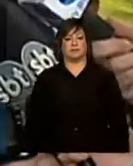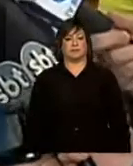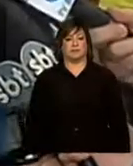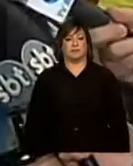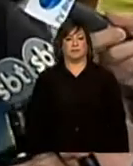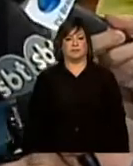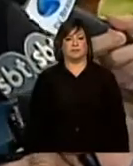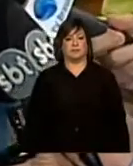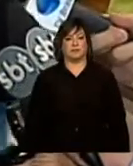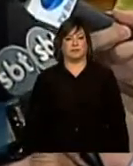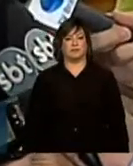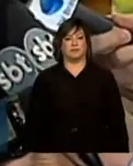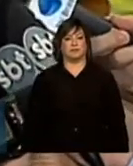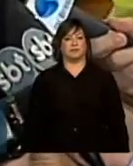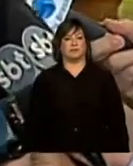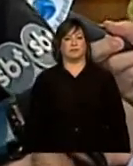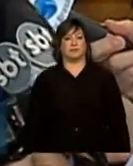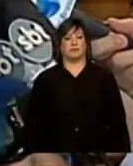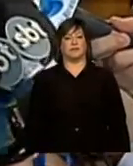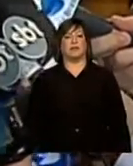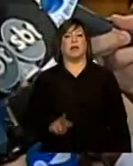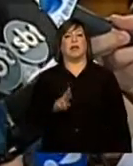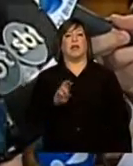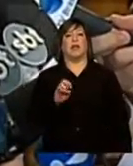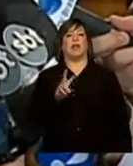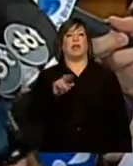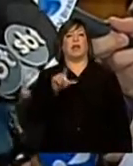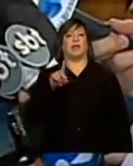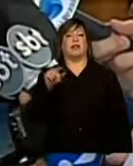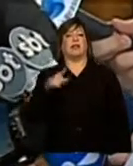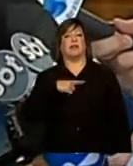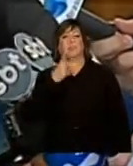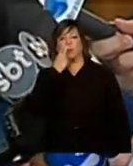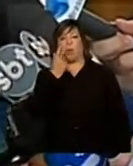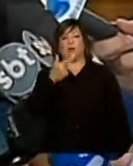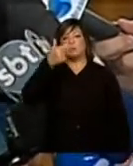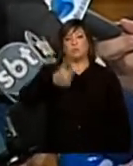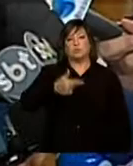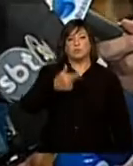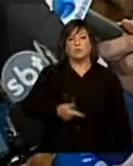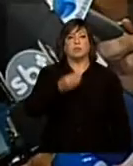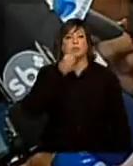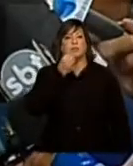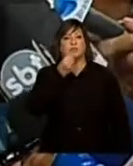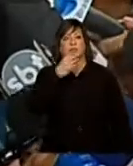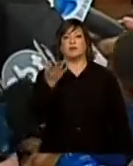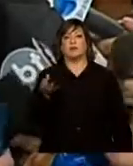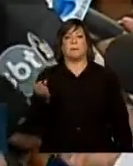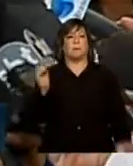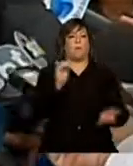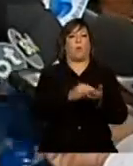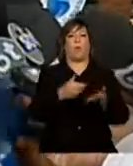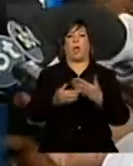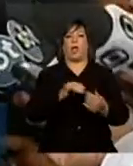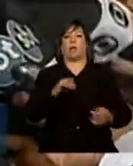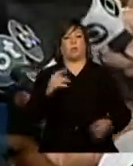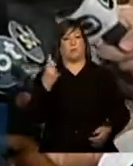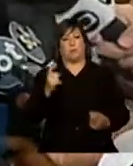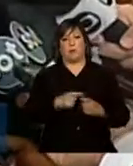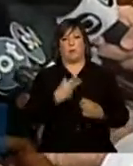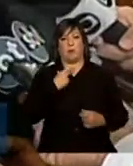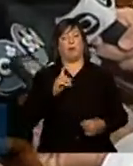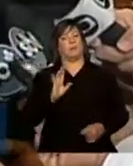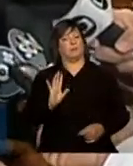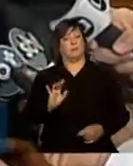revalida, ainda tem como se fosse uma segunda chance, uma recuperação, né? Não é colocar de qualquer jeito o médico? Primeiro,